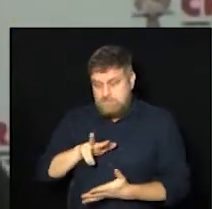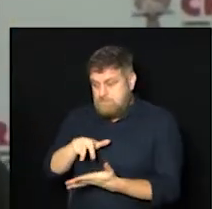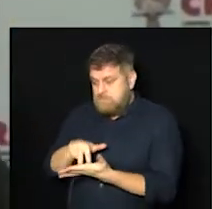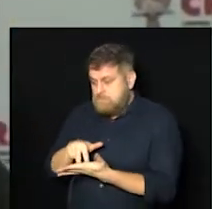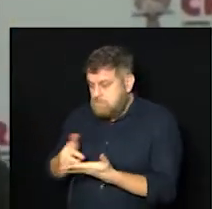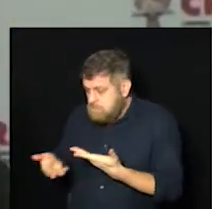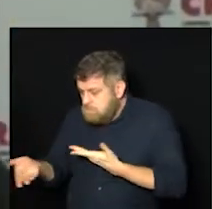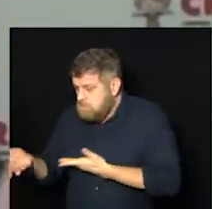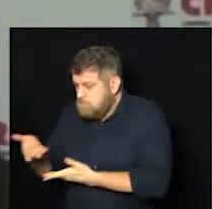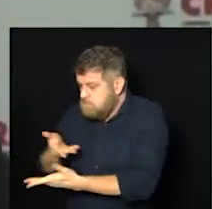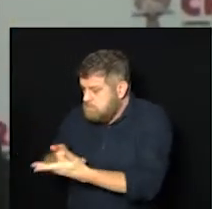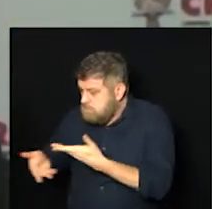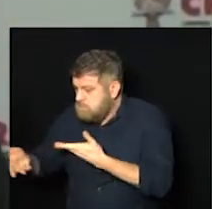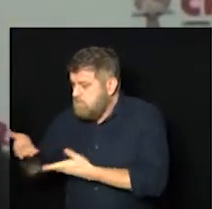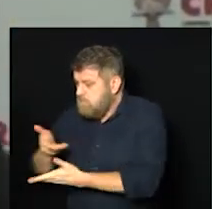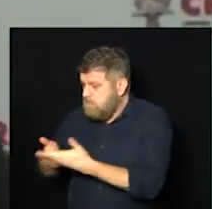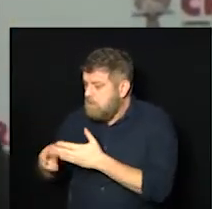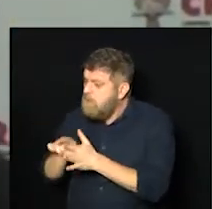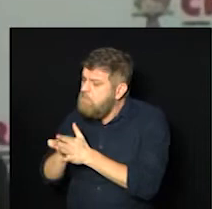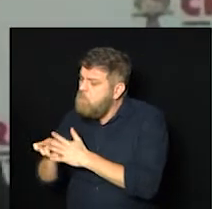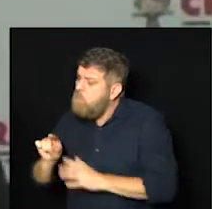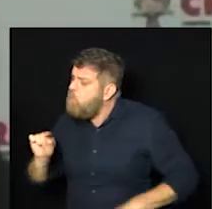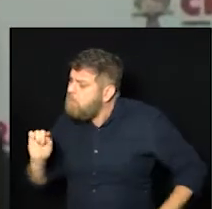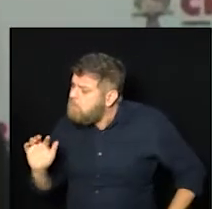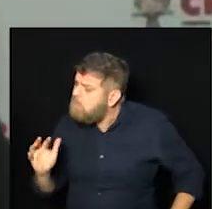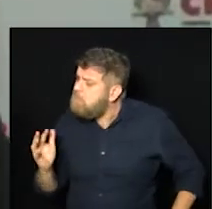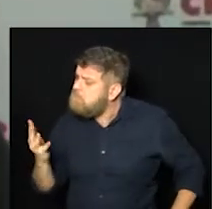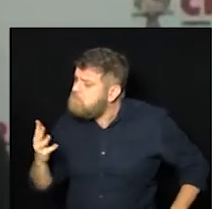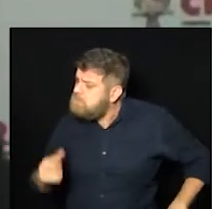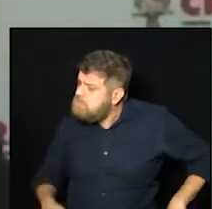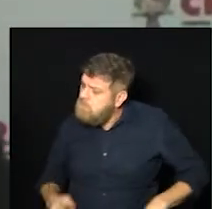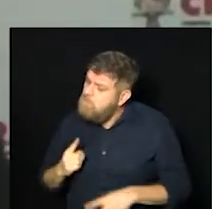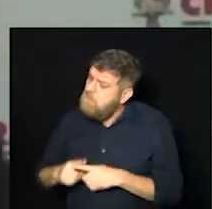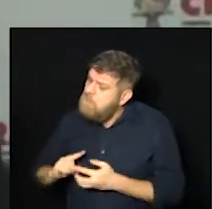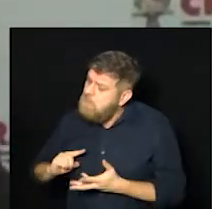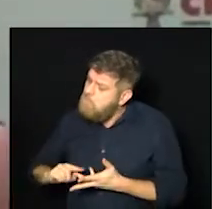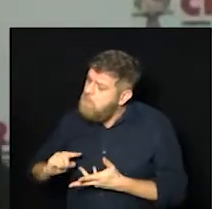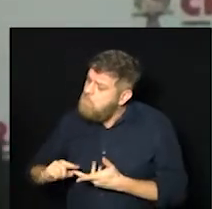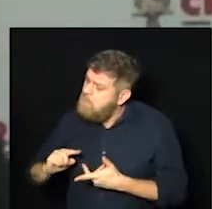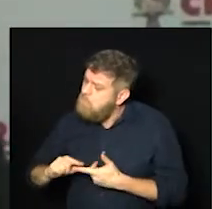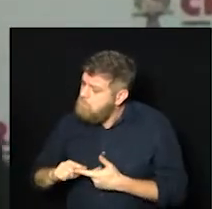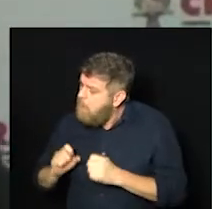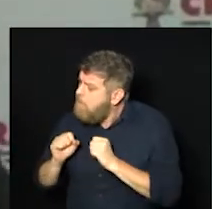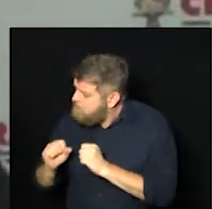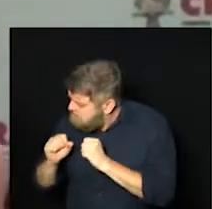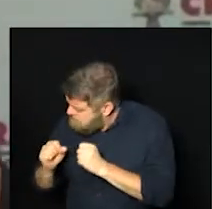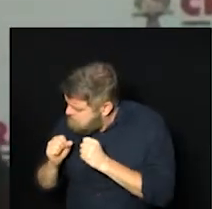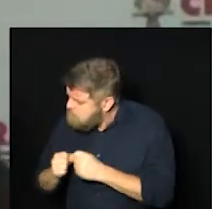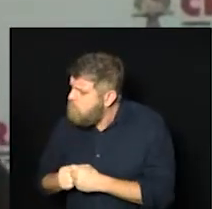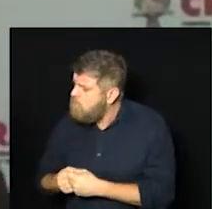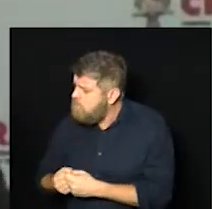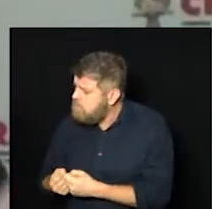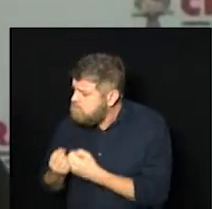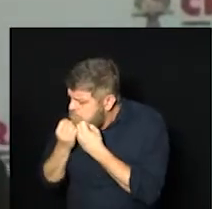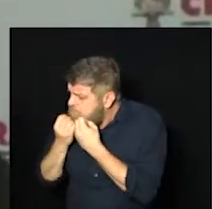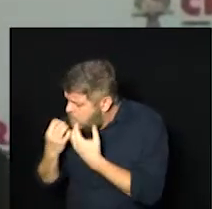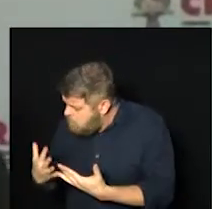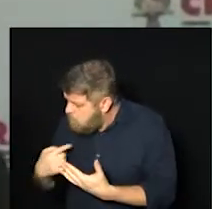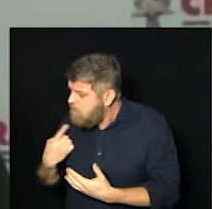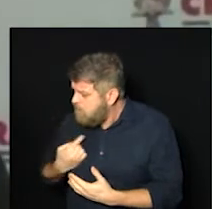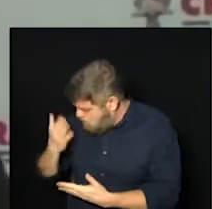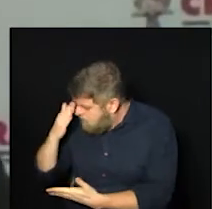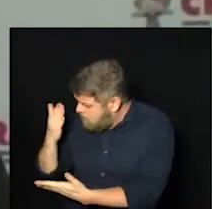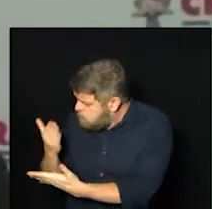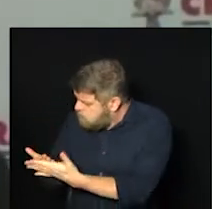com a criança, né, perguntar o que está acontecendo, o que foi, que ela pode contar, que ela vai ser protegida e vão acreditar